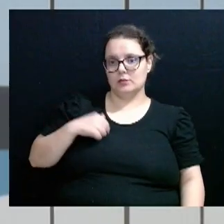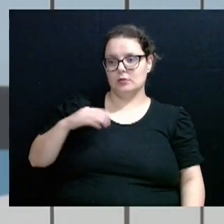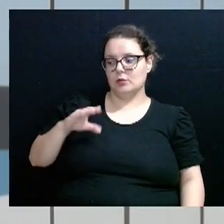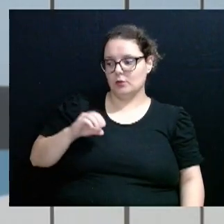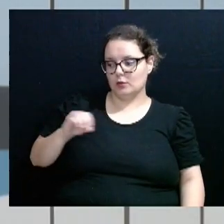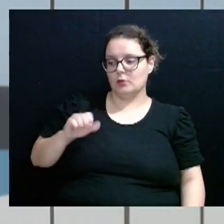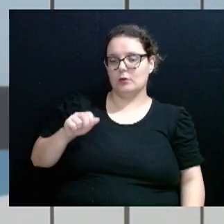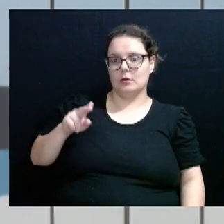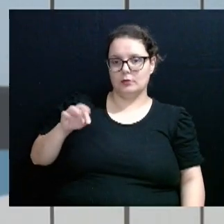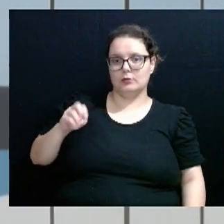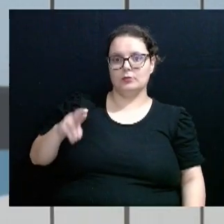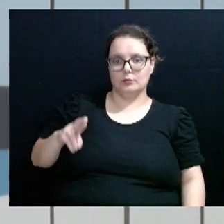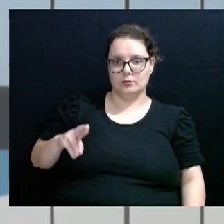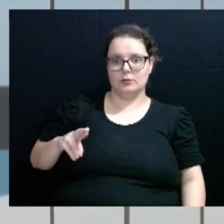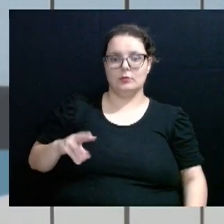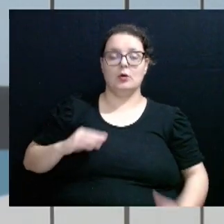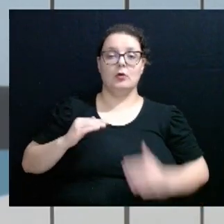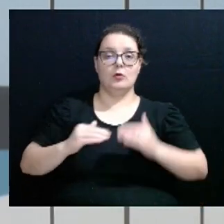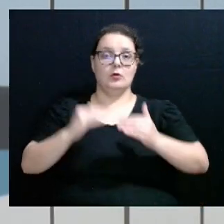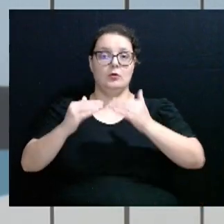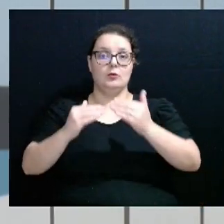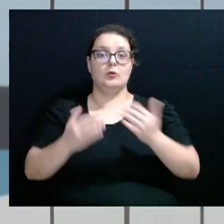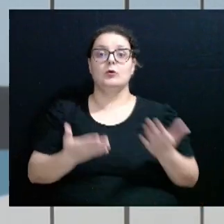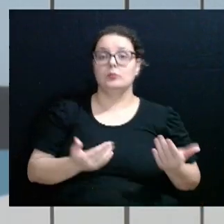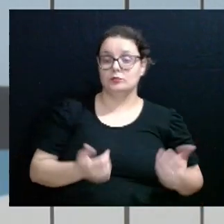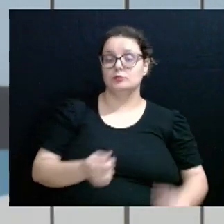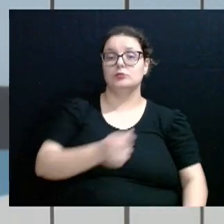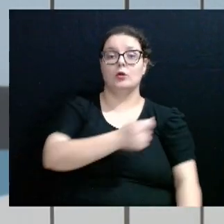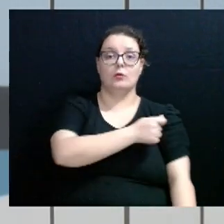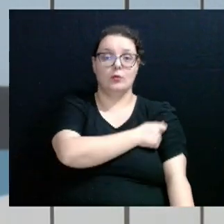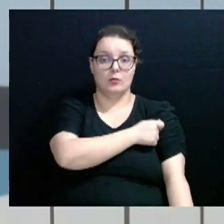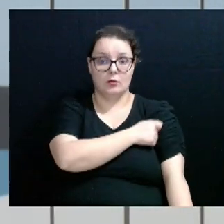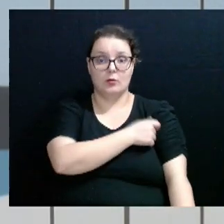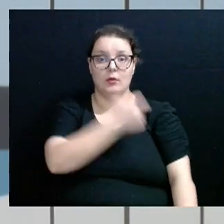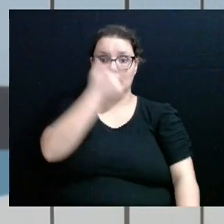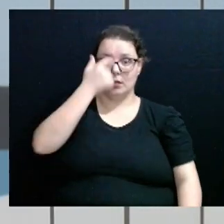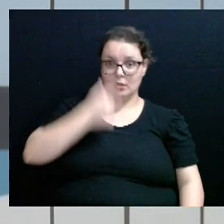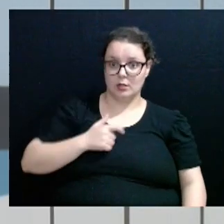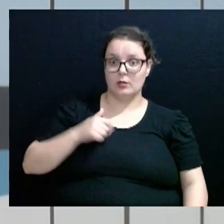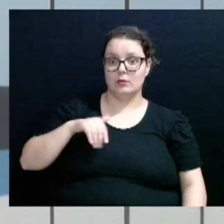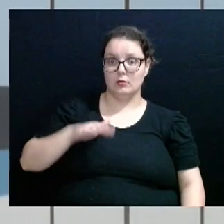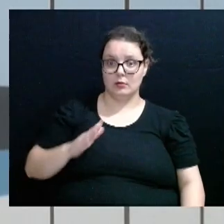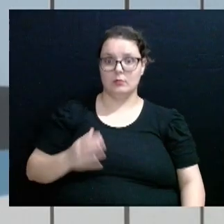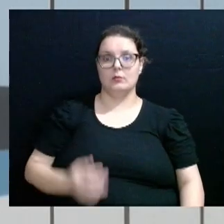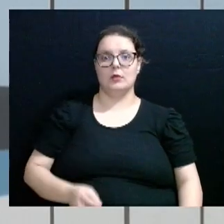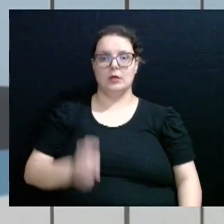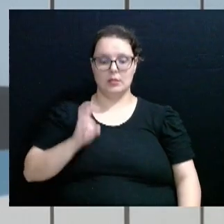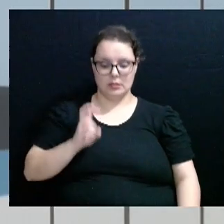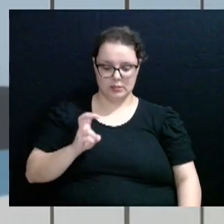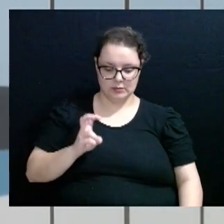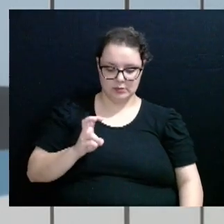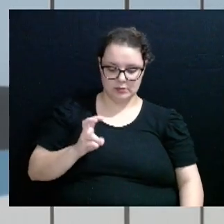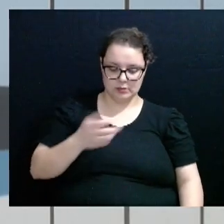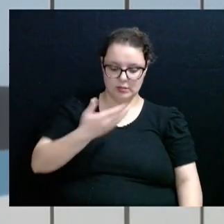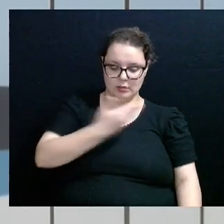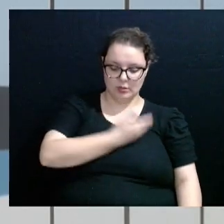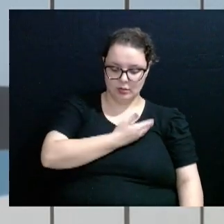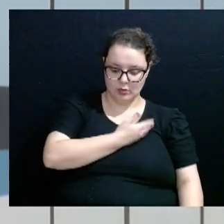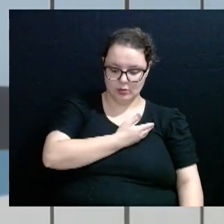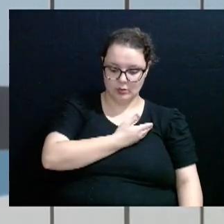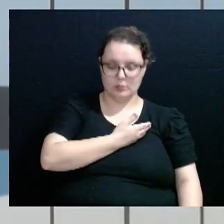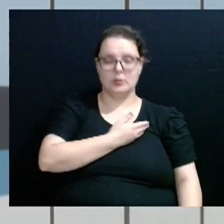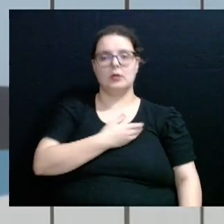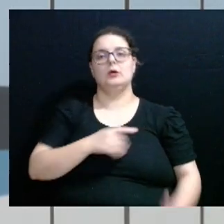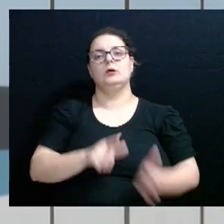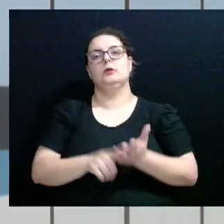foi uma construção com jovens estudantes. Foi eu e mais 5 colegas, né, jornalistas e historiadores. A